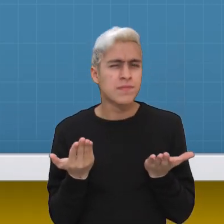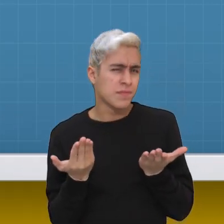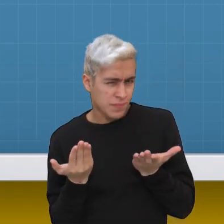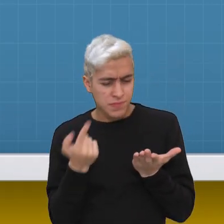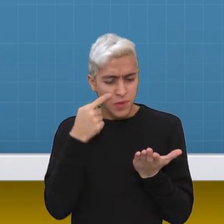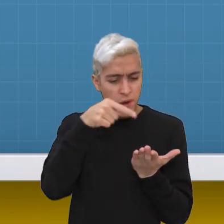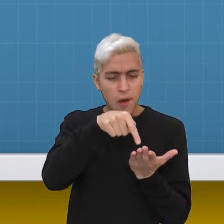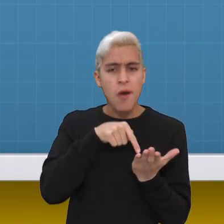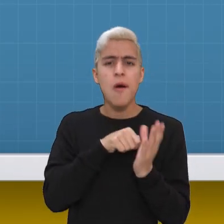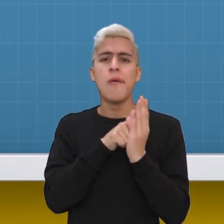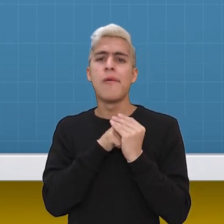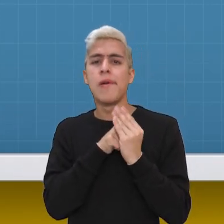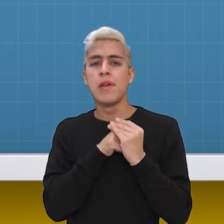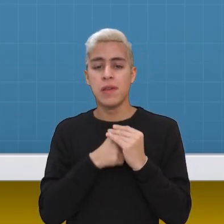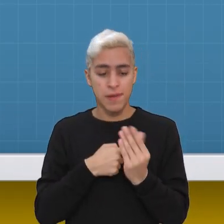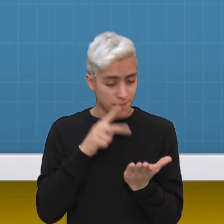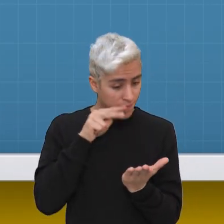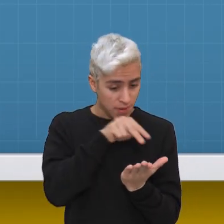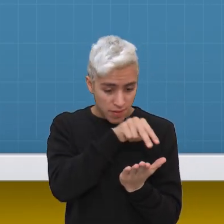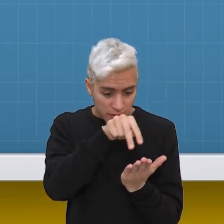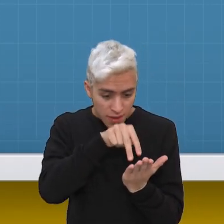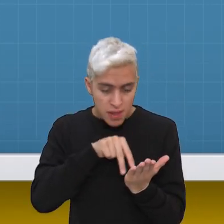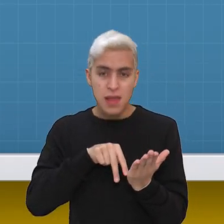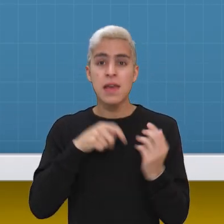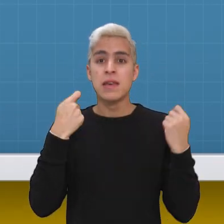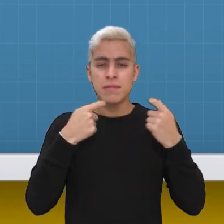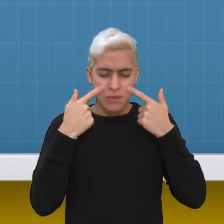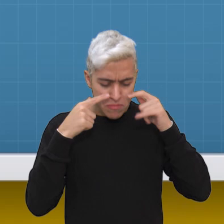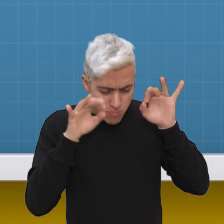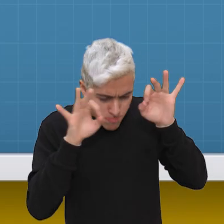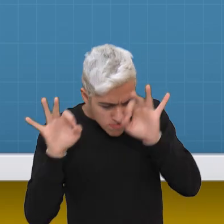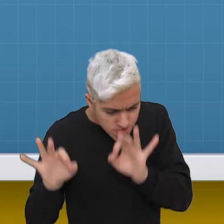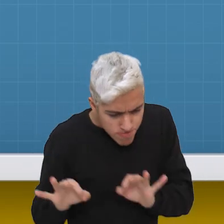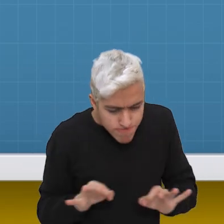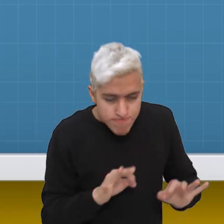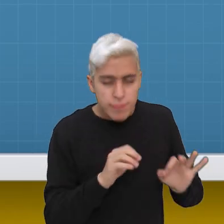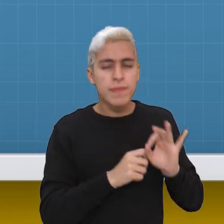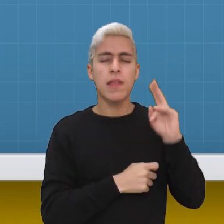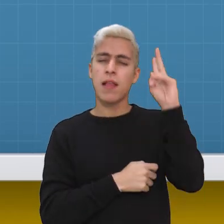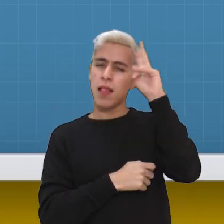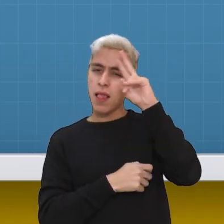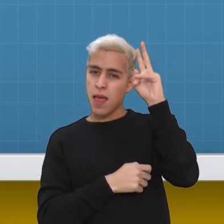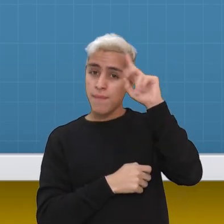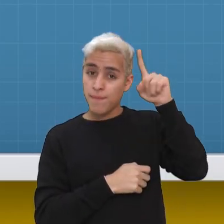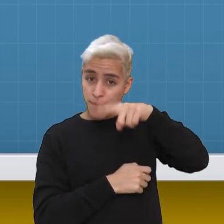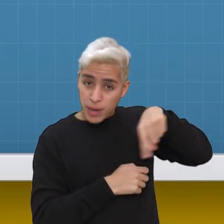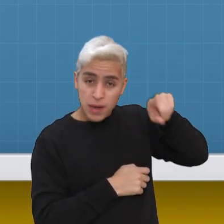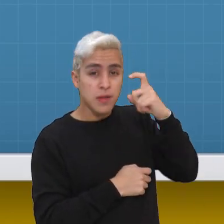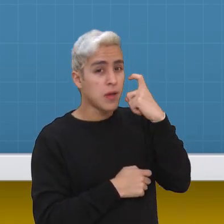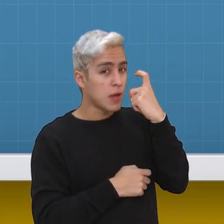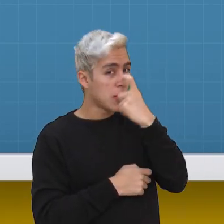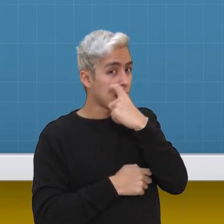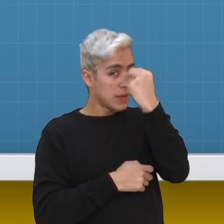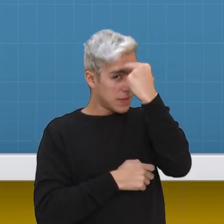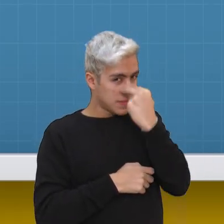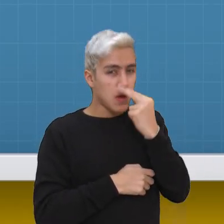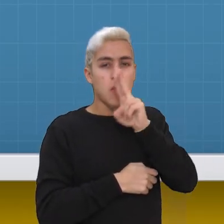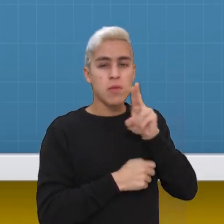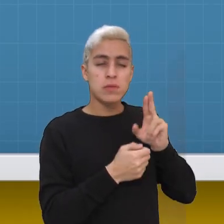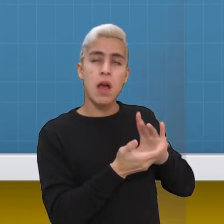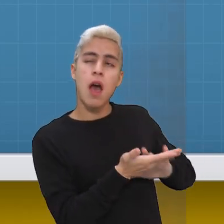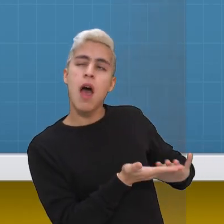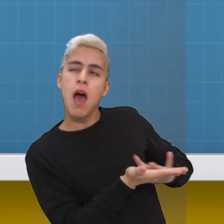o conhecimento do livro. A minha visão, eu preciso enxergar. Lembrando que os cegos vão enxergar com os dedinhos